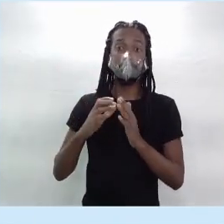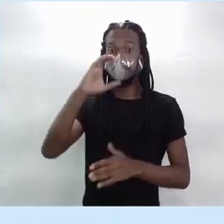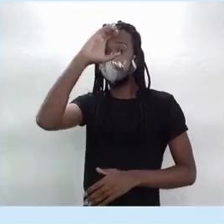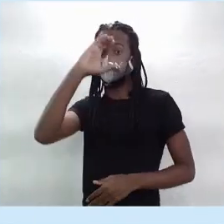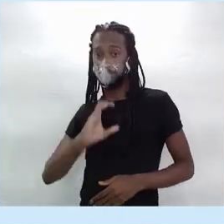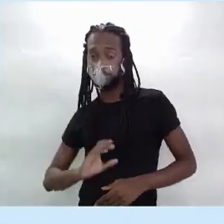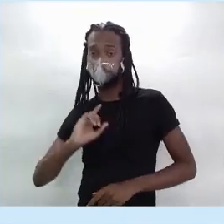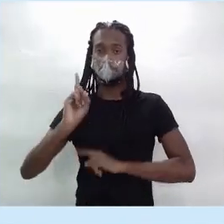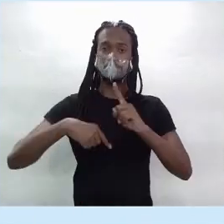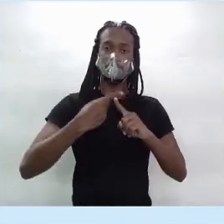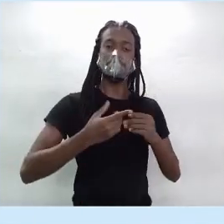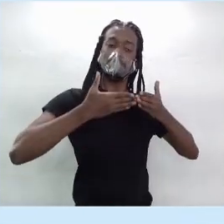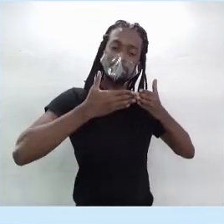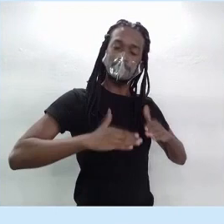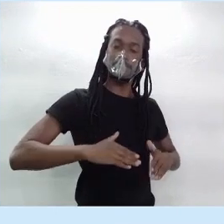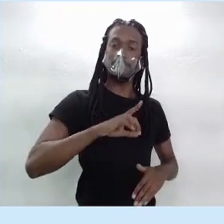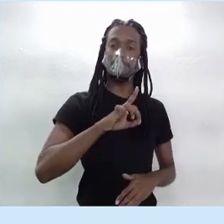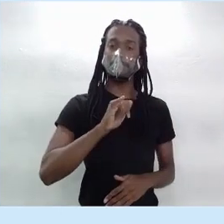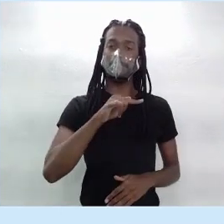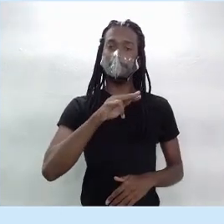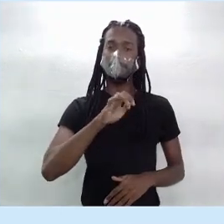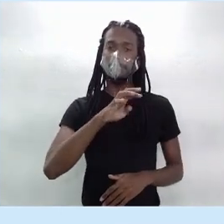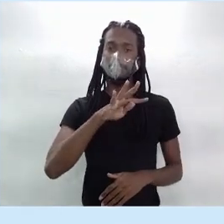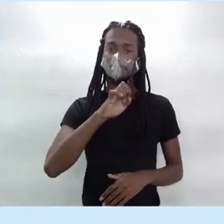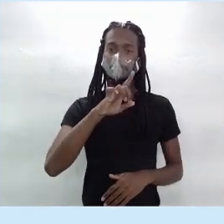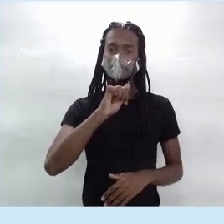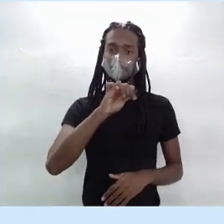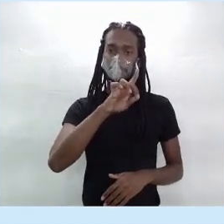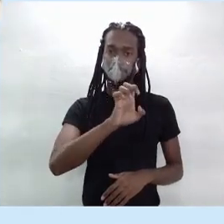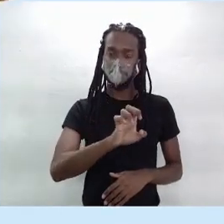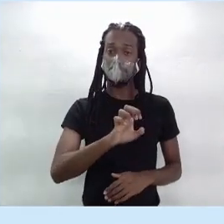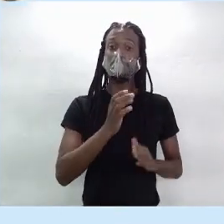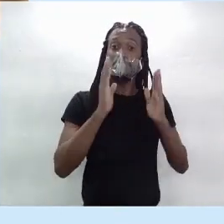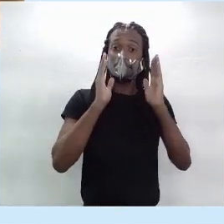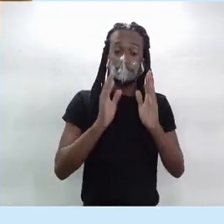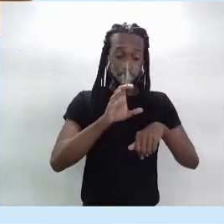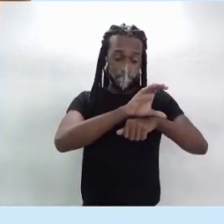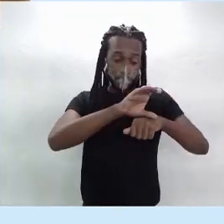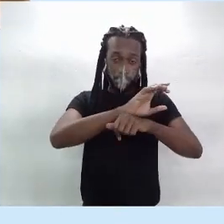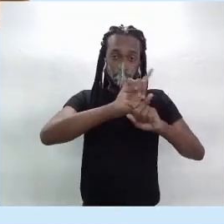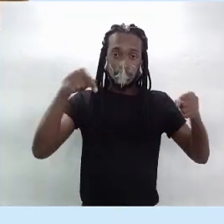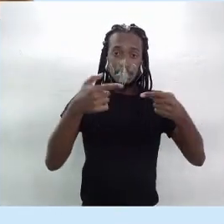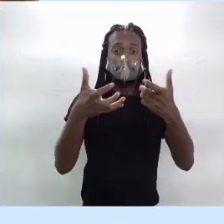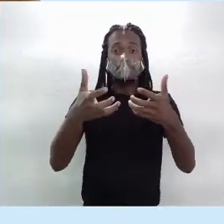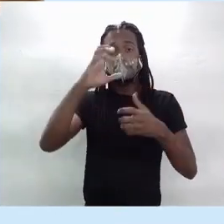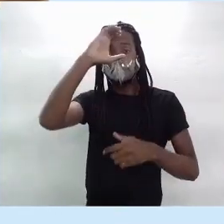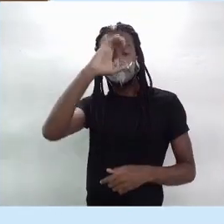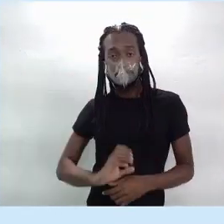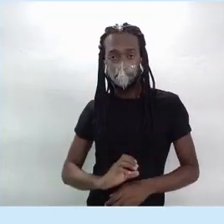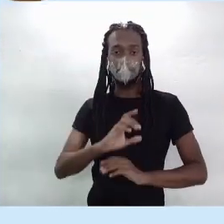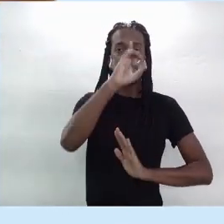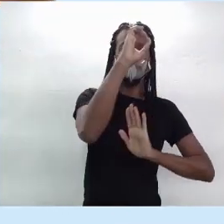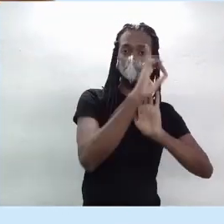dignidade. Então, essa Constituição buscou justamente o quê? A cidadania, direitos, deveres